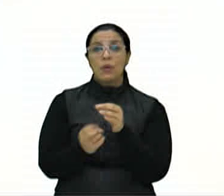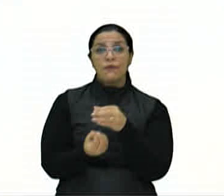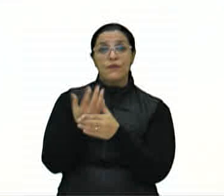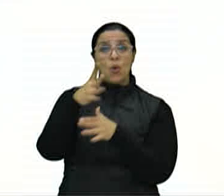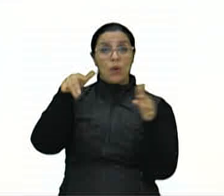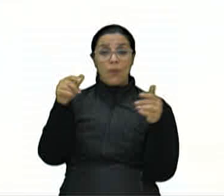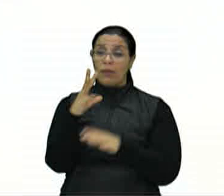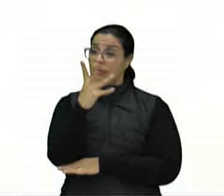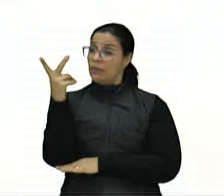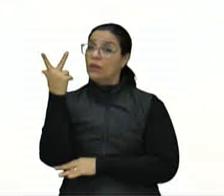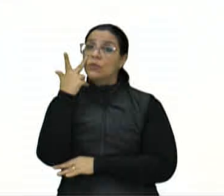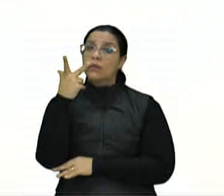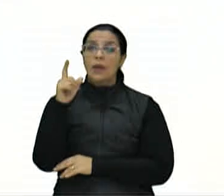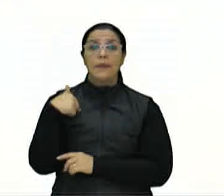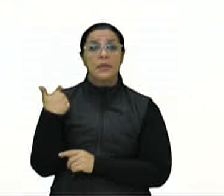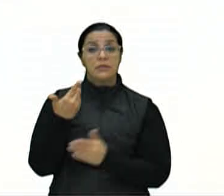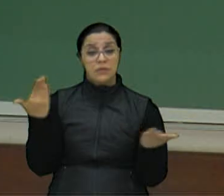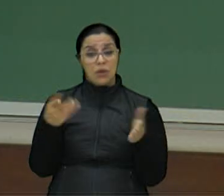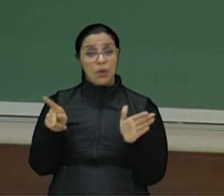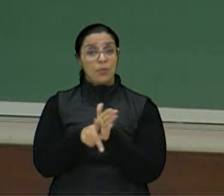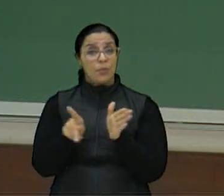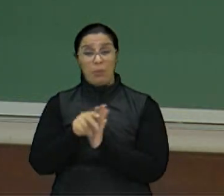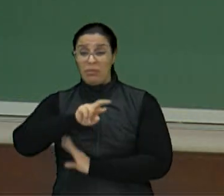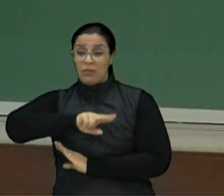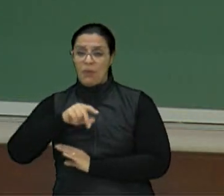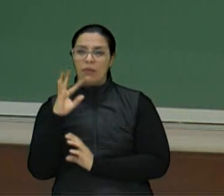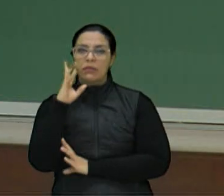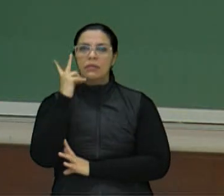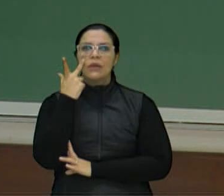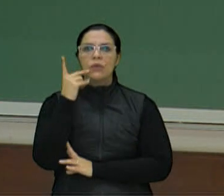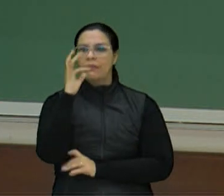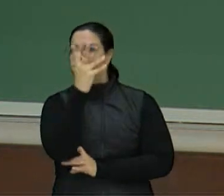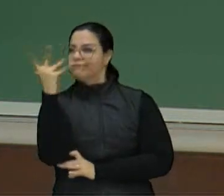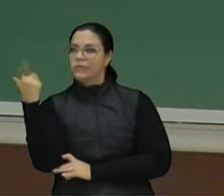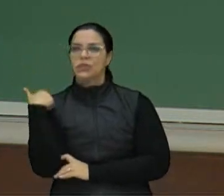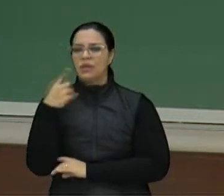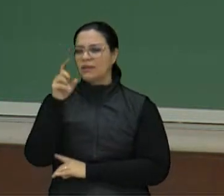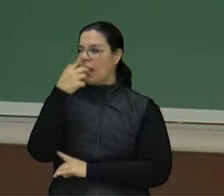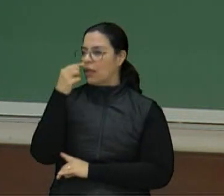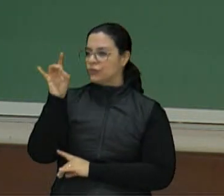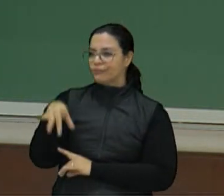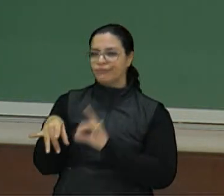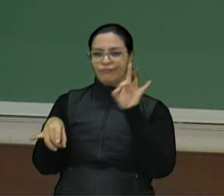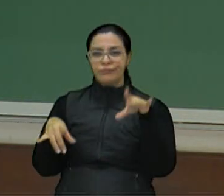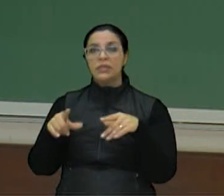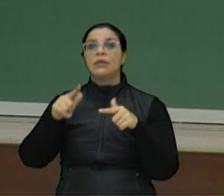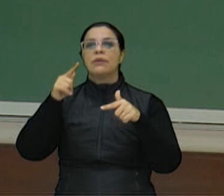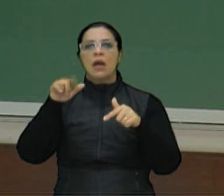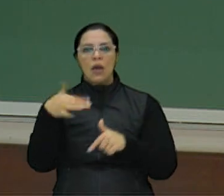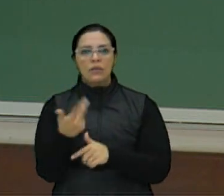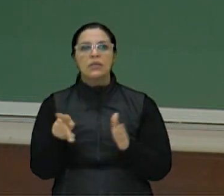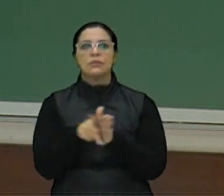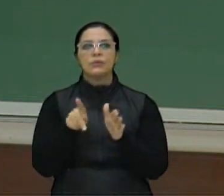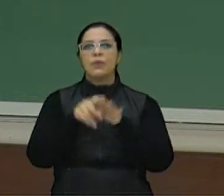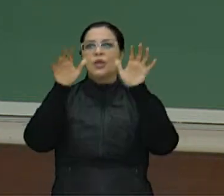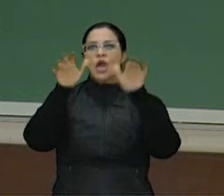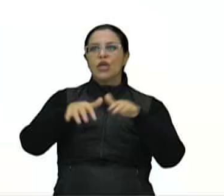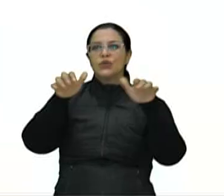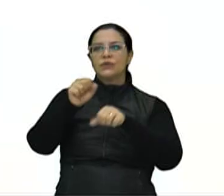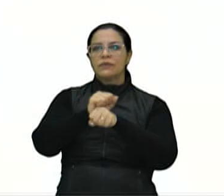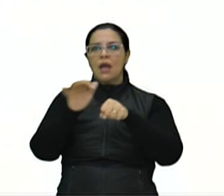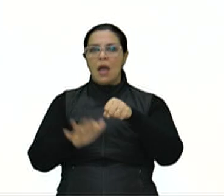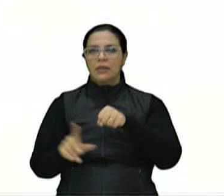daí é uma coisa da natureza. Mas aquilo que não era da natureza, coisa que nós estamos jogando, provoca a questão da